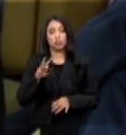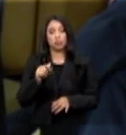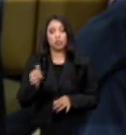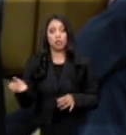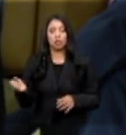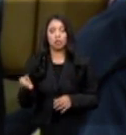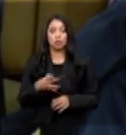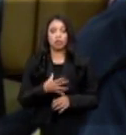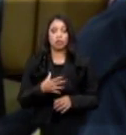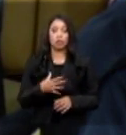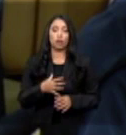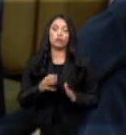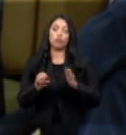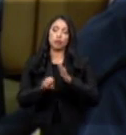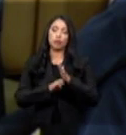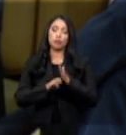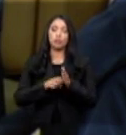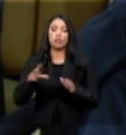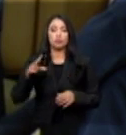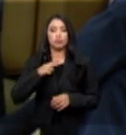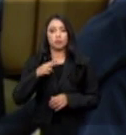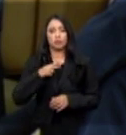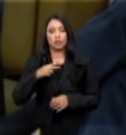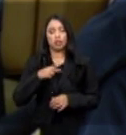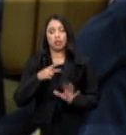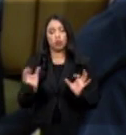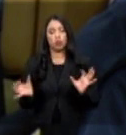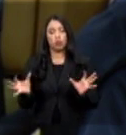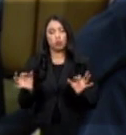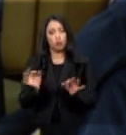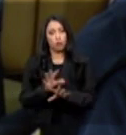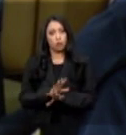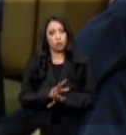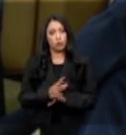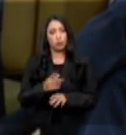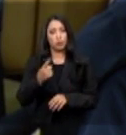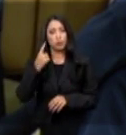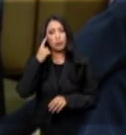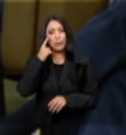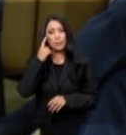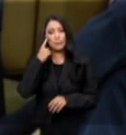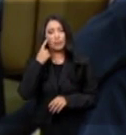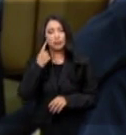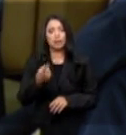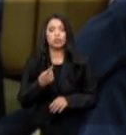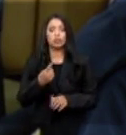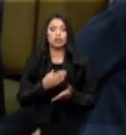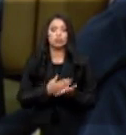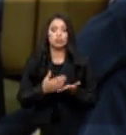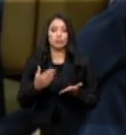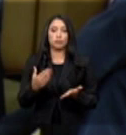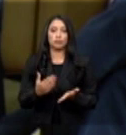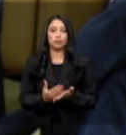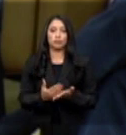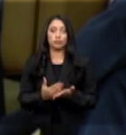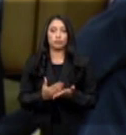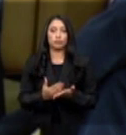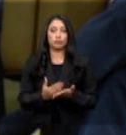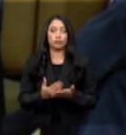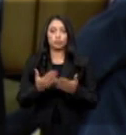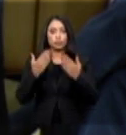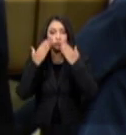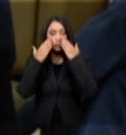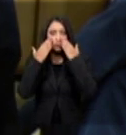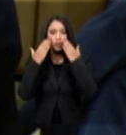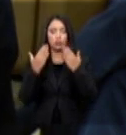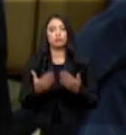concessionária privada. Excelências, concluindo, parece que a inicial, originalmente